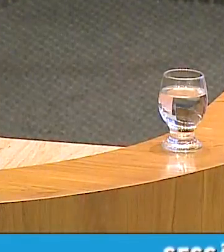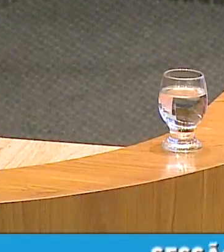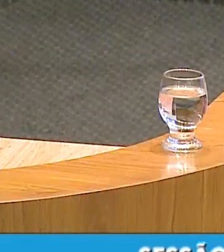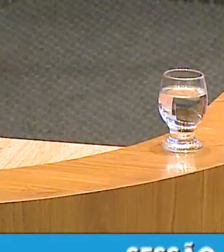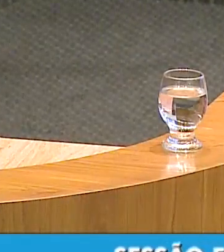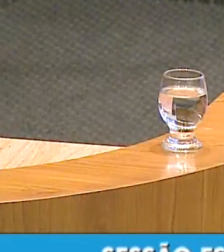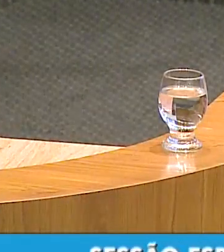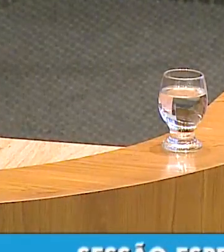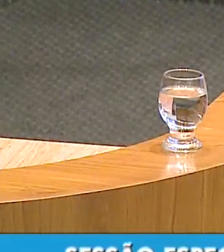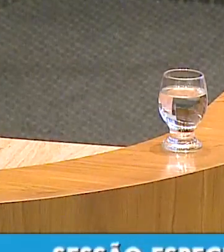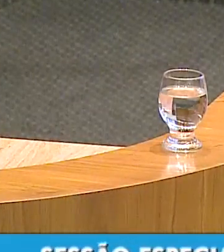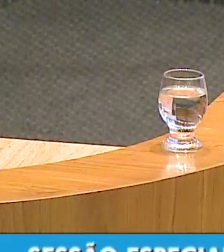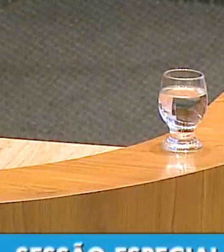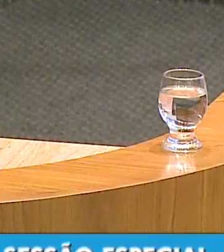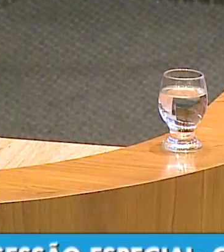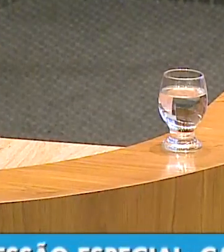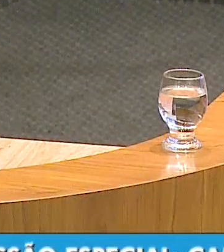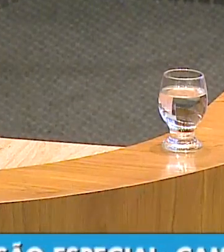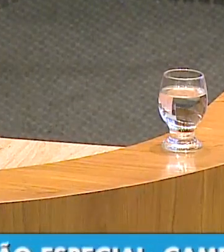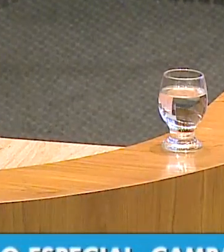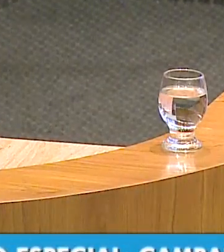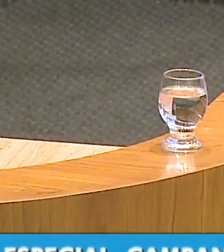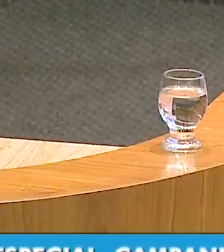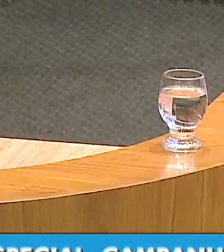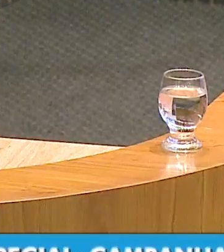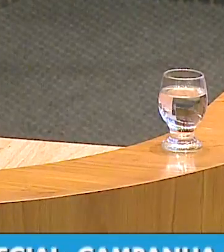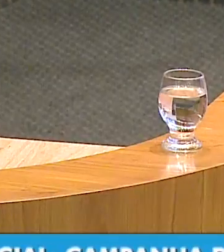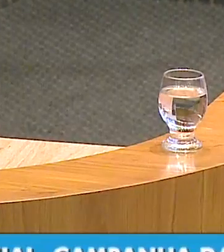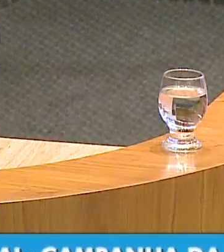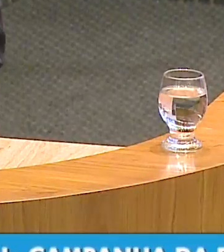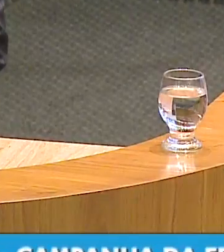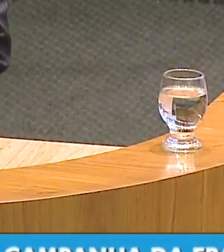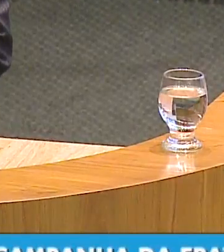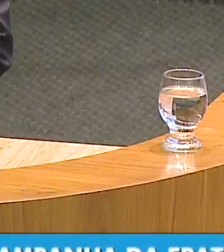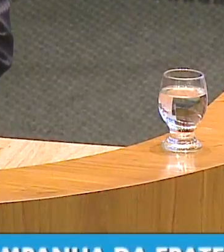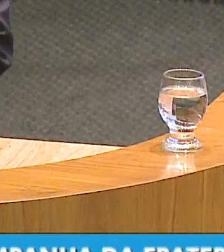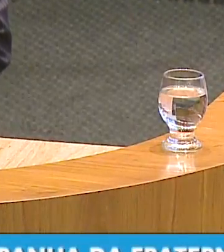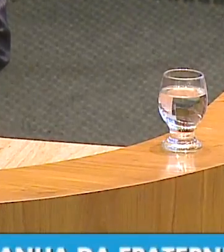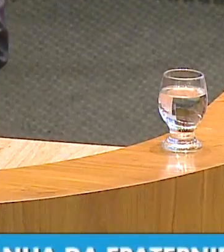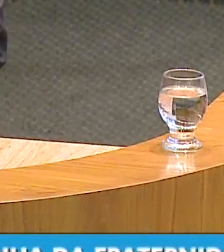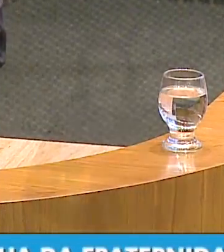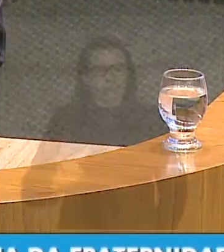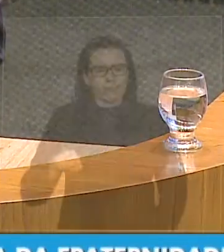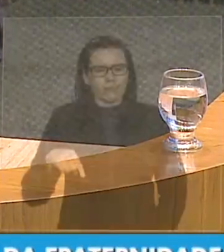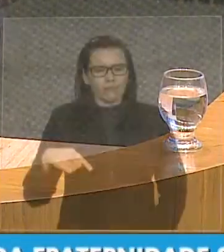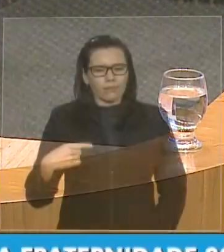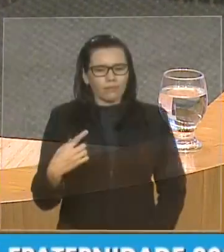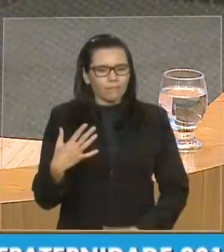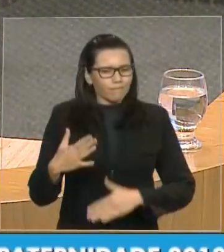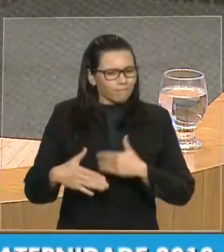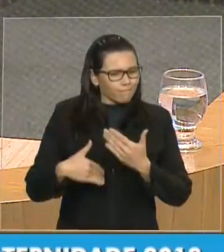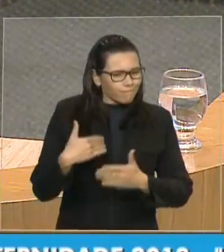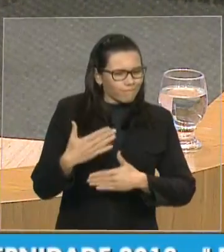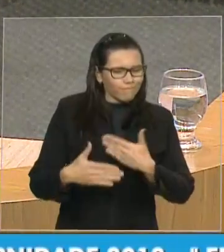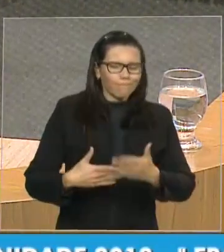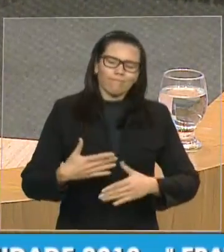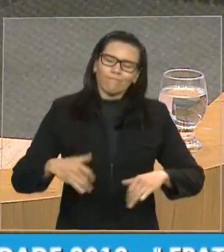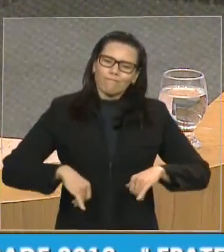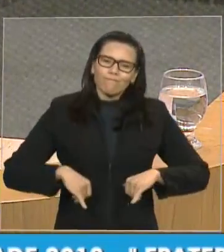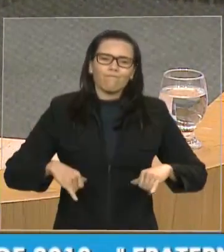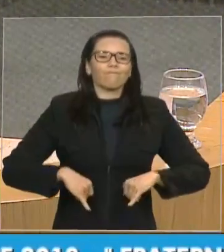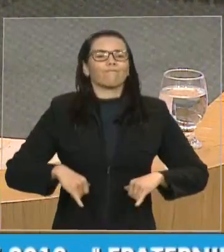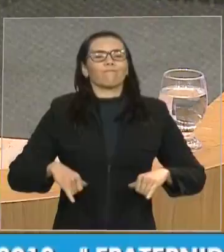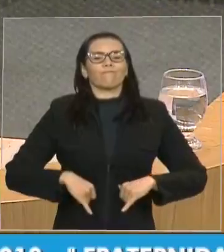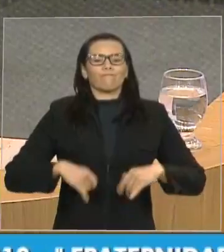sozinho. Durante o seu ministério, ele vai sofrer continuamente a violência. E aí ele começa